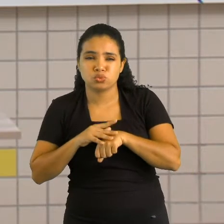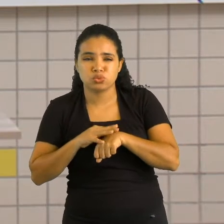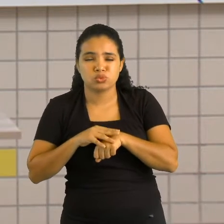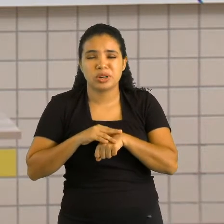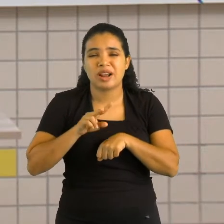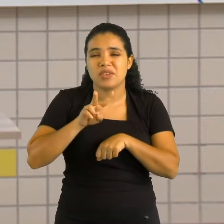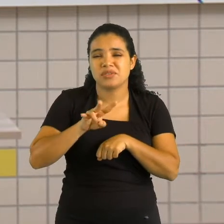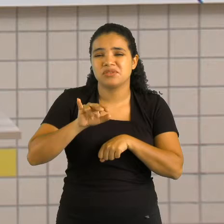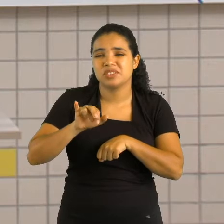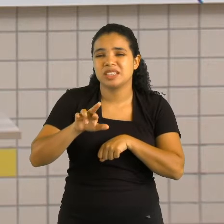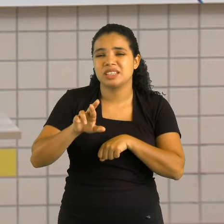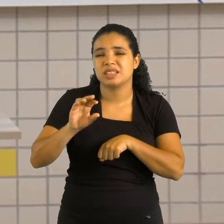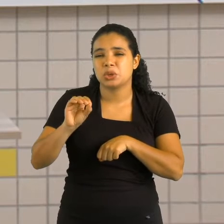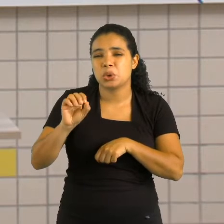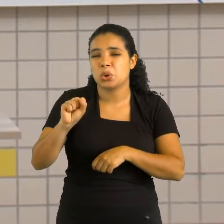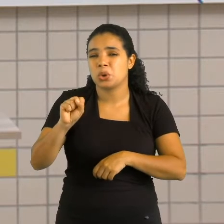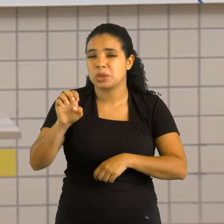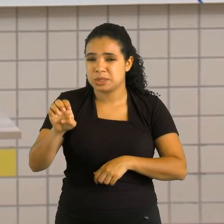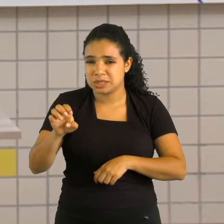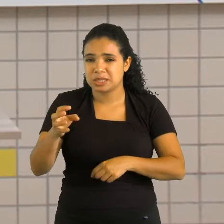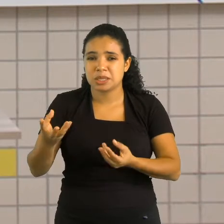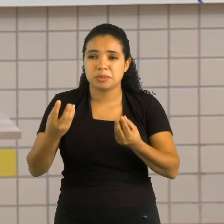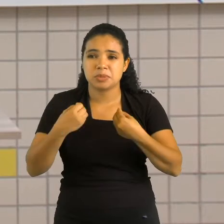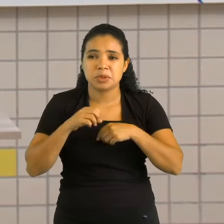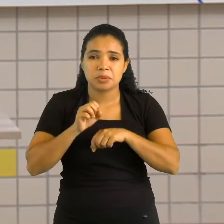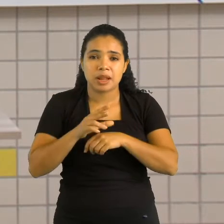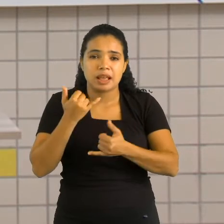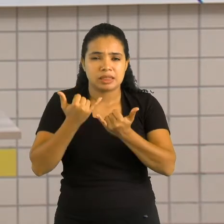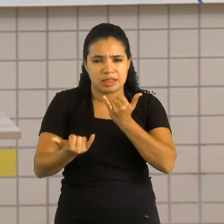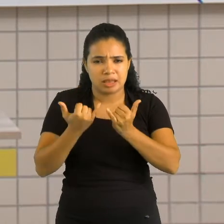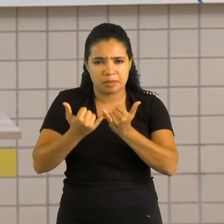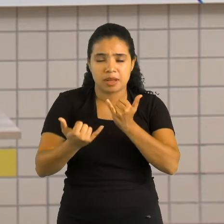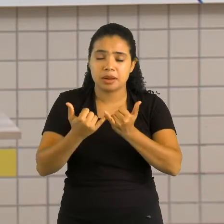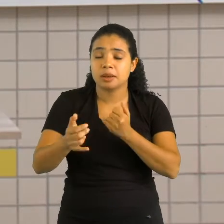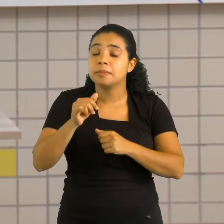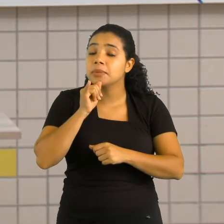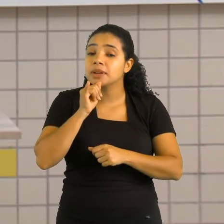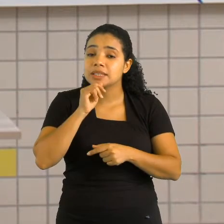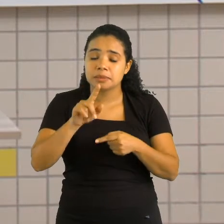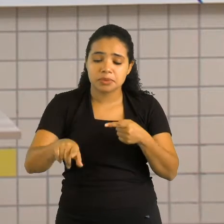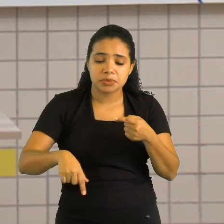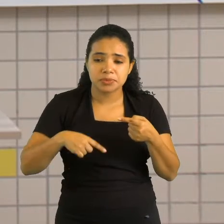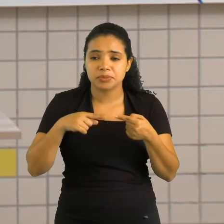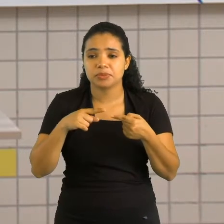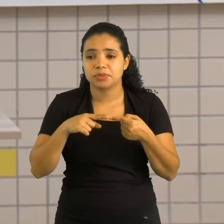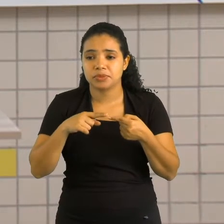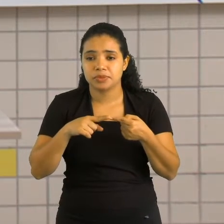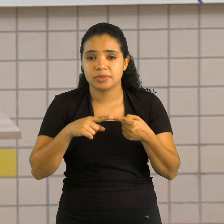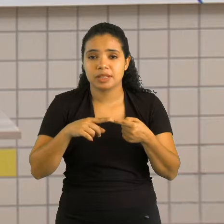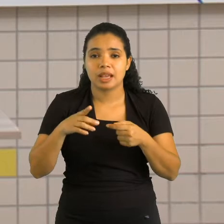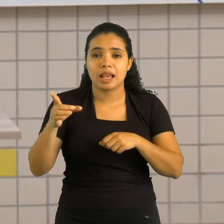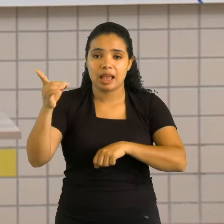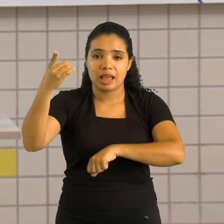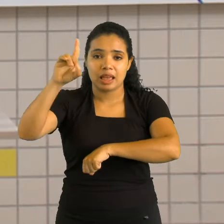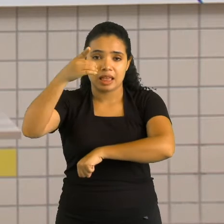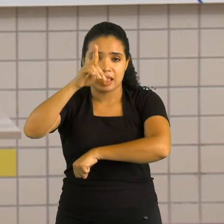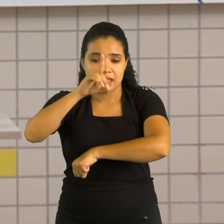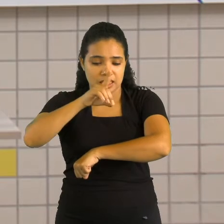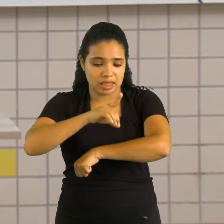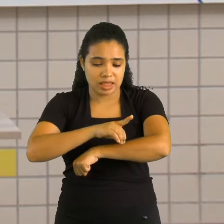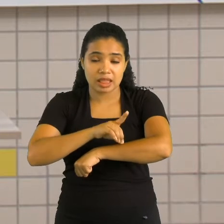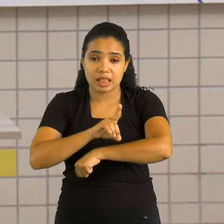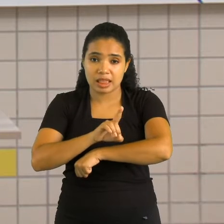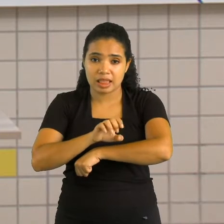assim, tudo que é transmitido pelos vírus são muito parecidos. Por exemplo, a dengue,